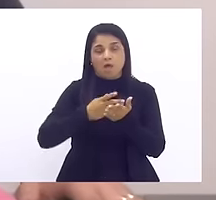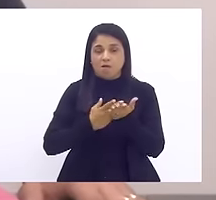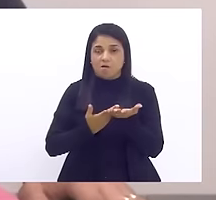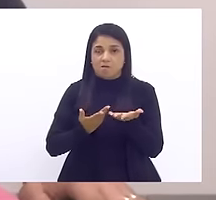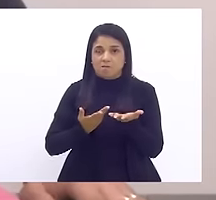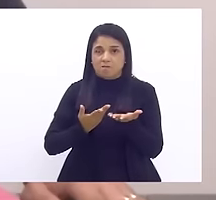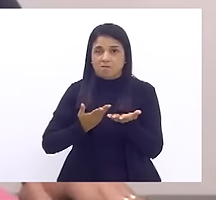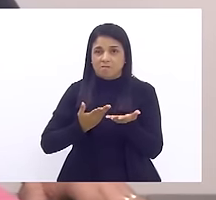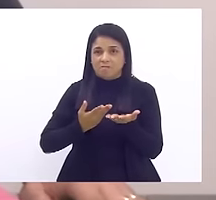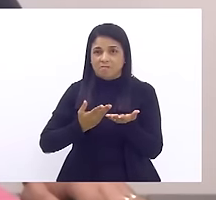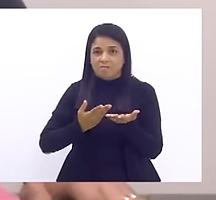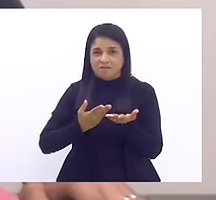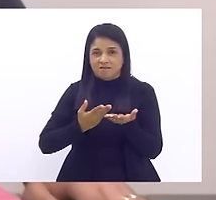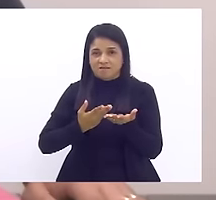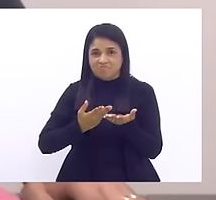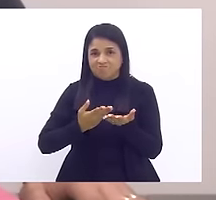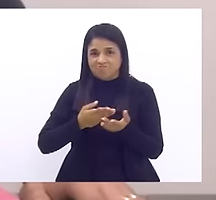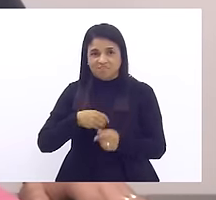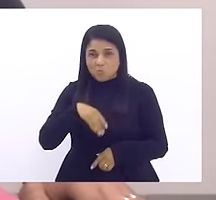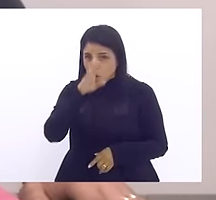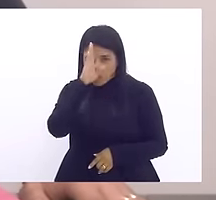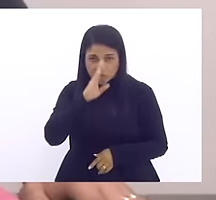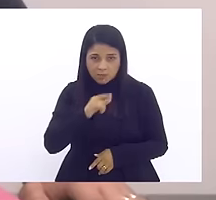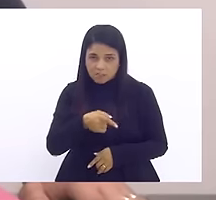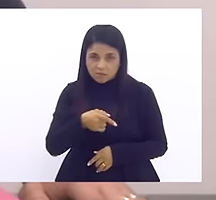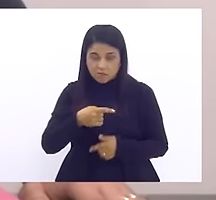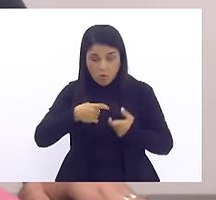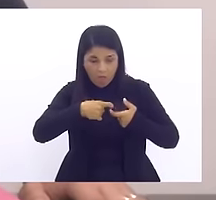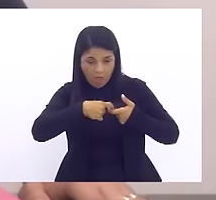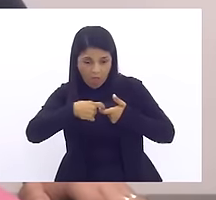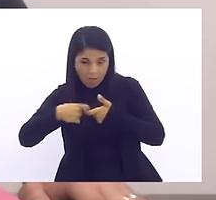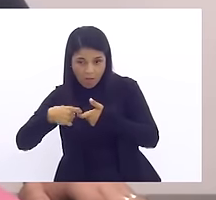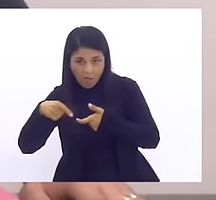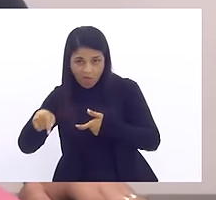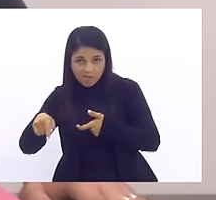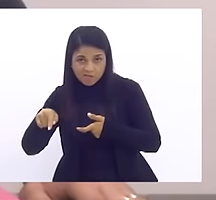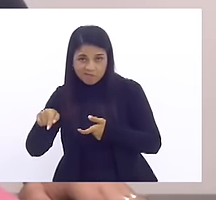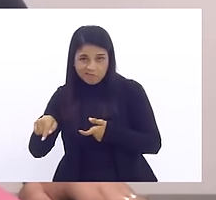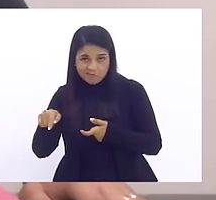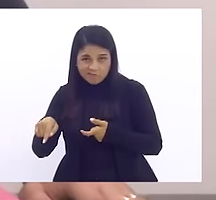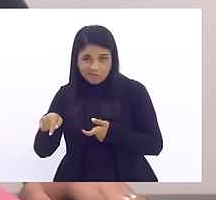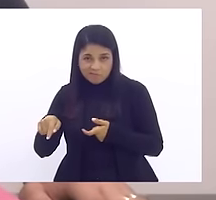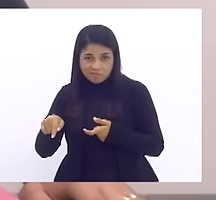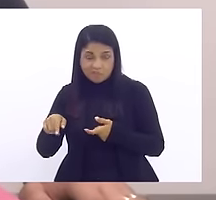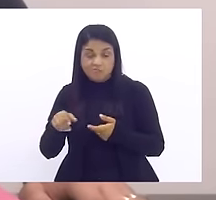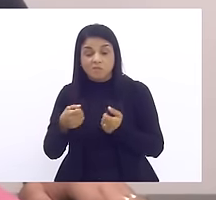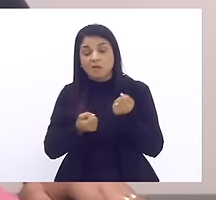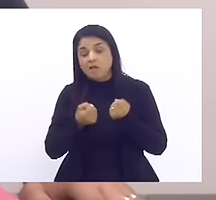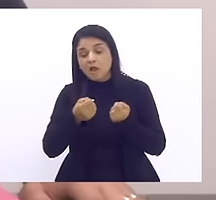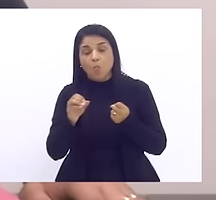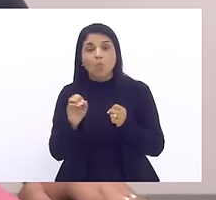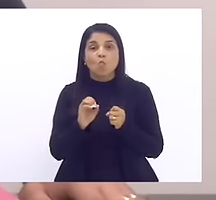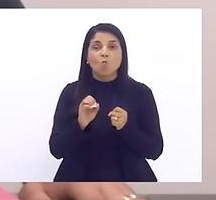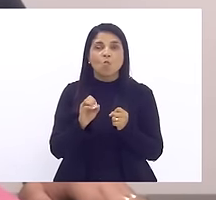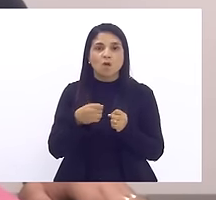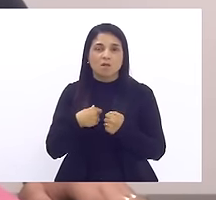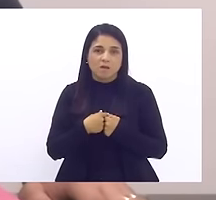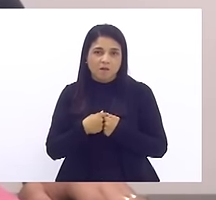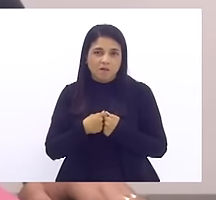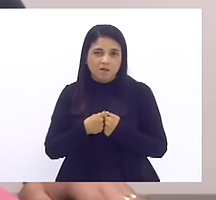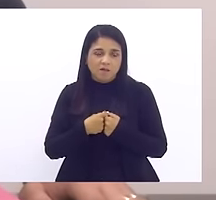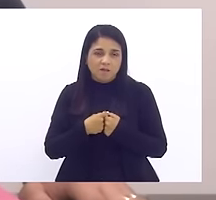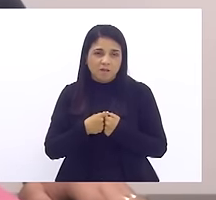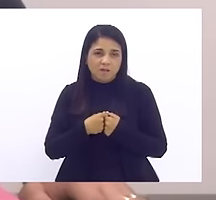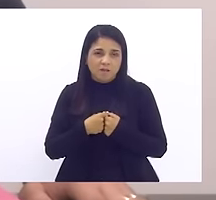Não Alguém pagou por isso se o reboque Fosse para lá e não tivesse carro nenhum não tivesse um pobre coitado lá para